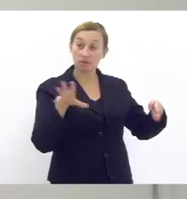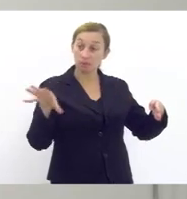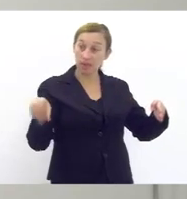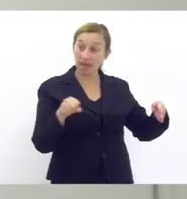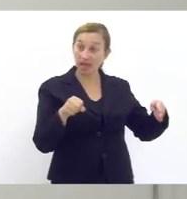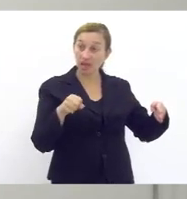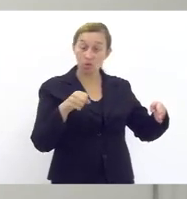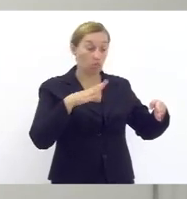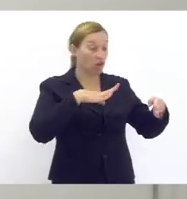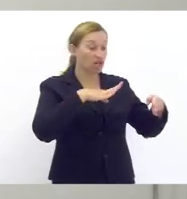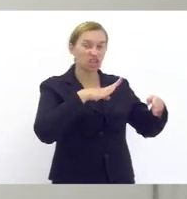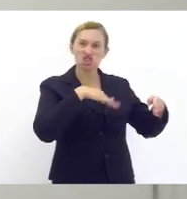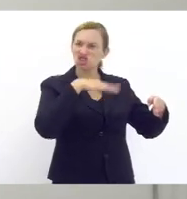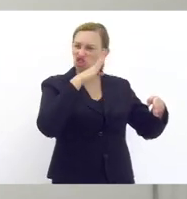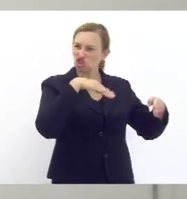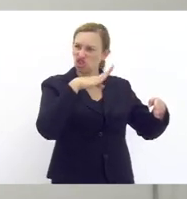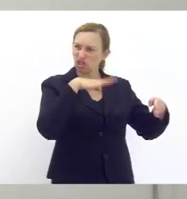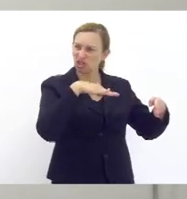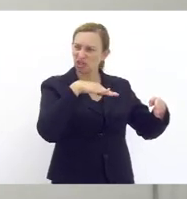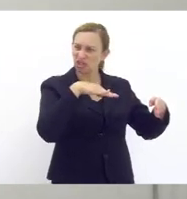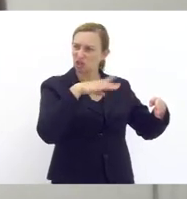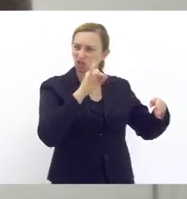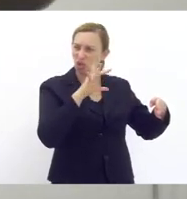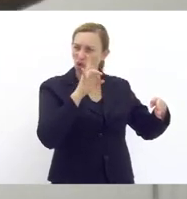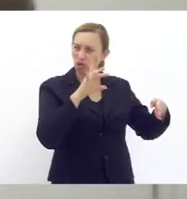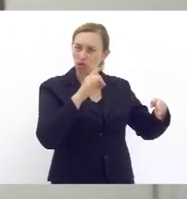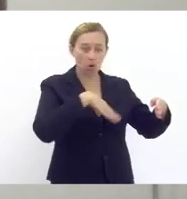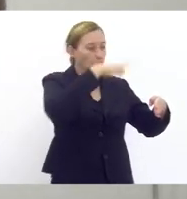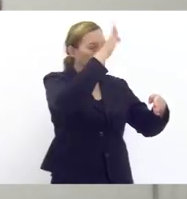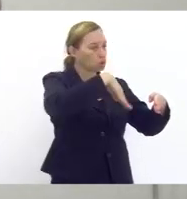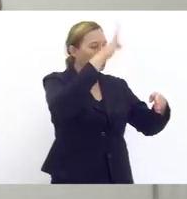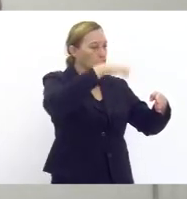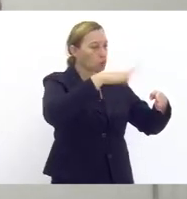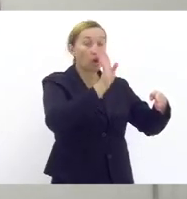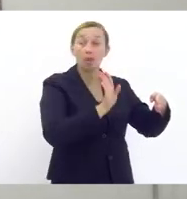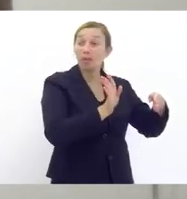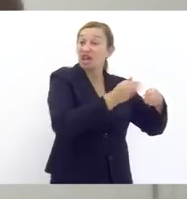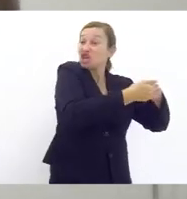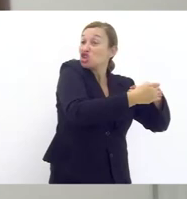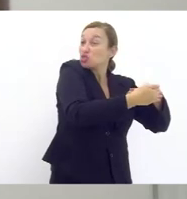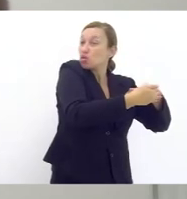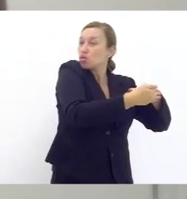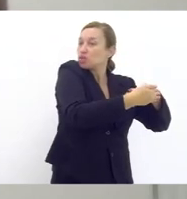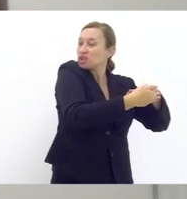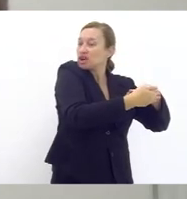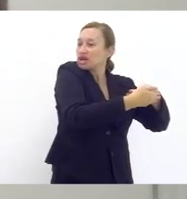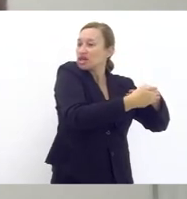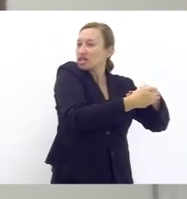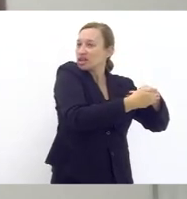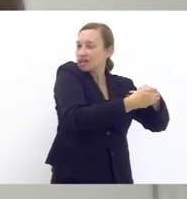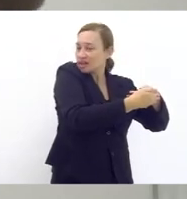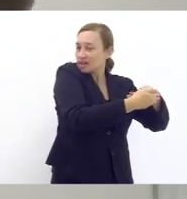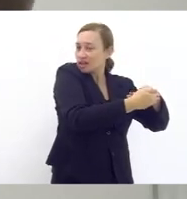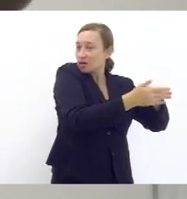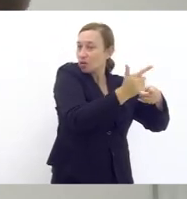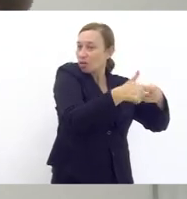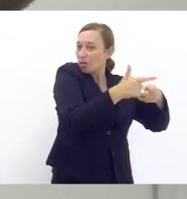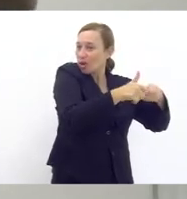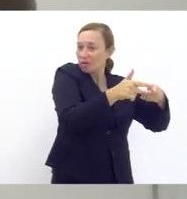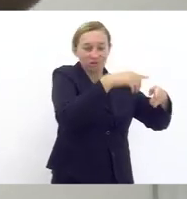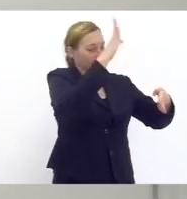Suvinil Coral ou qualquer outro pinta o problema continua lá mas